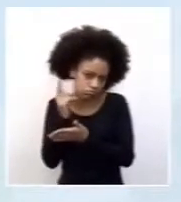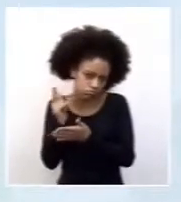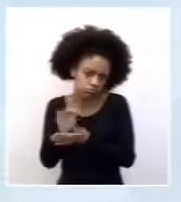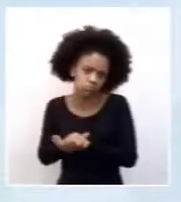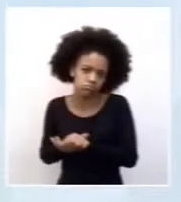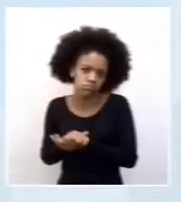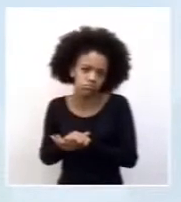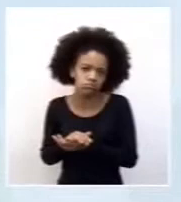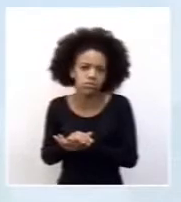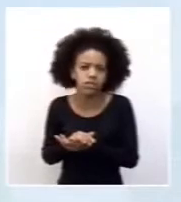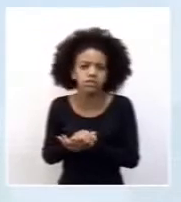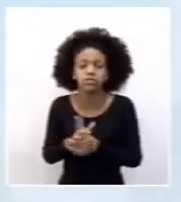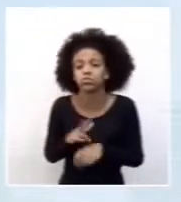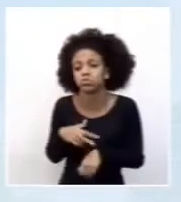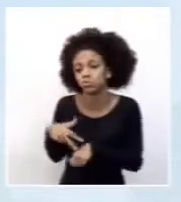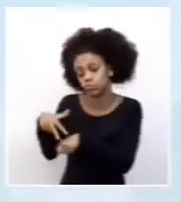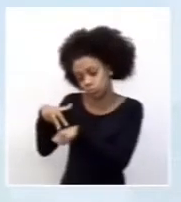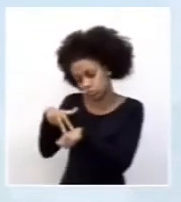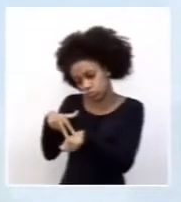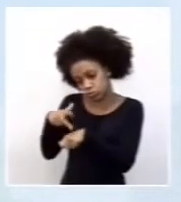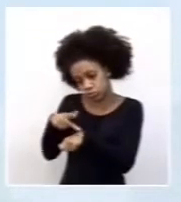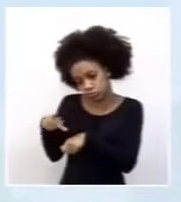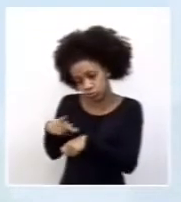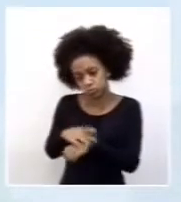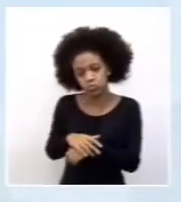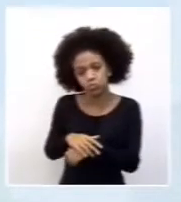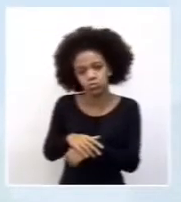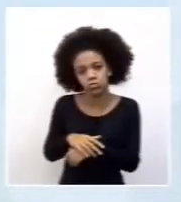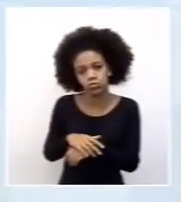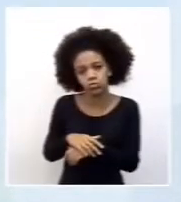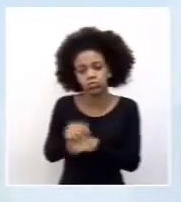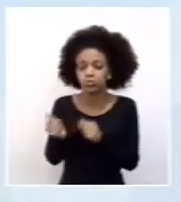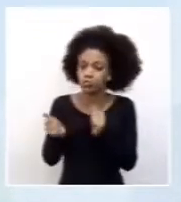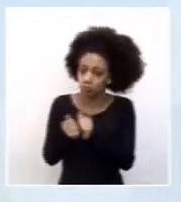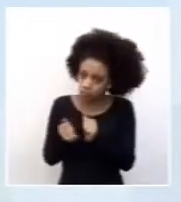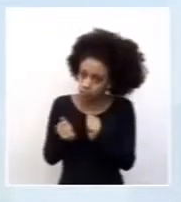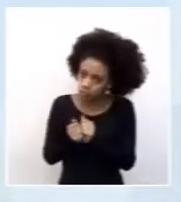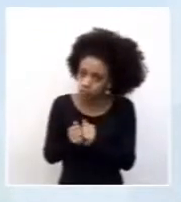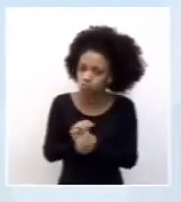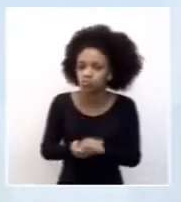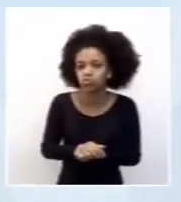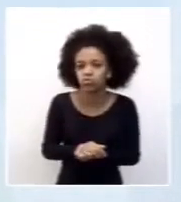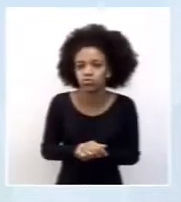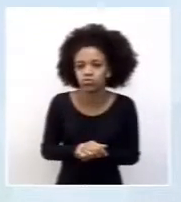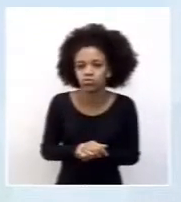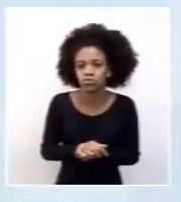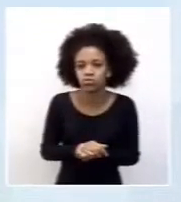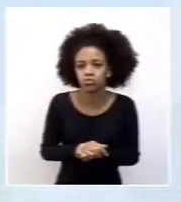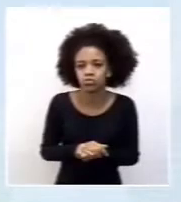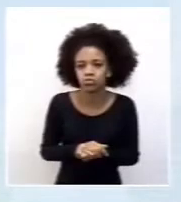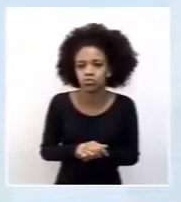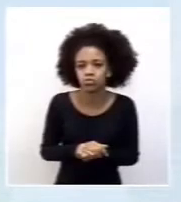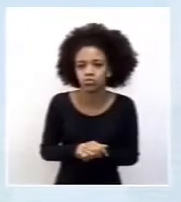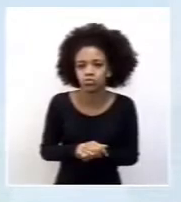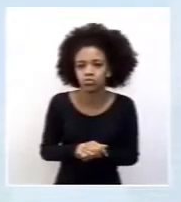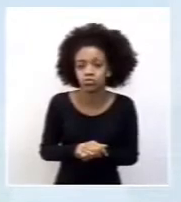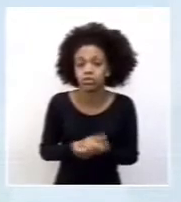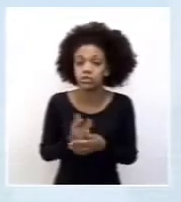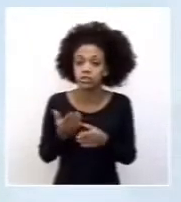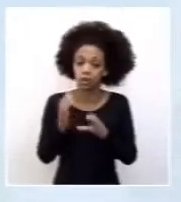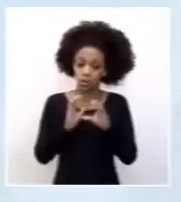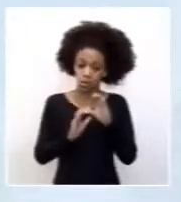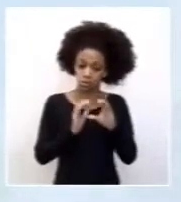mesmo espaço físico, onde o professor também mantém um contato direto junto a eles, criando um vínculo afetivo de forma que a